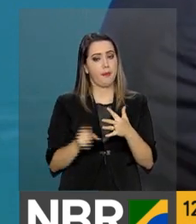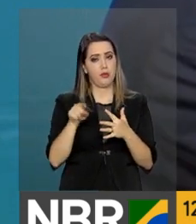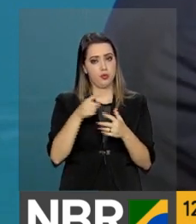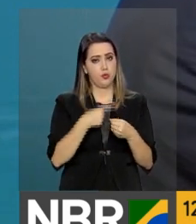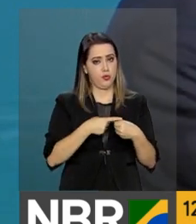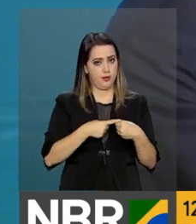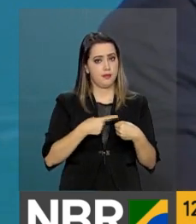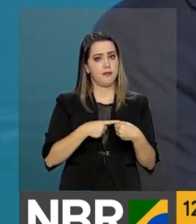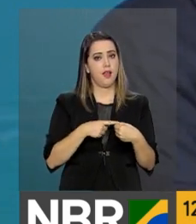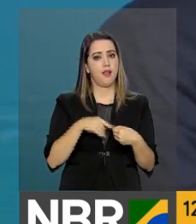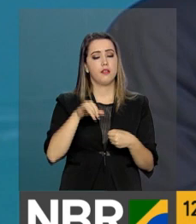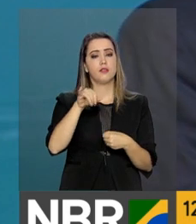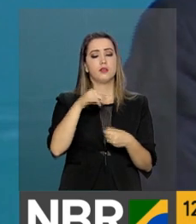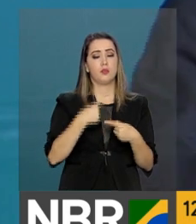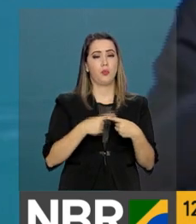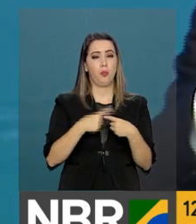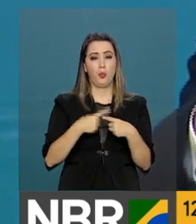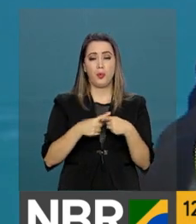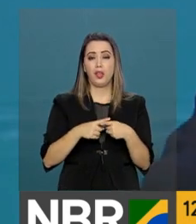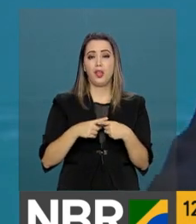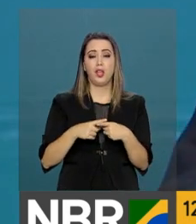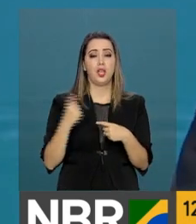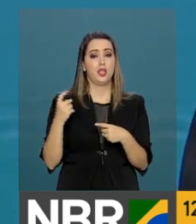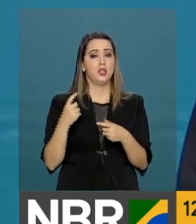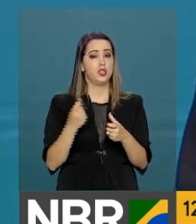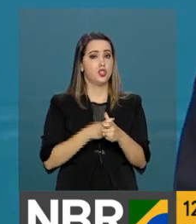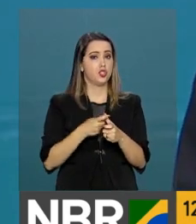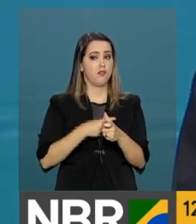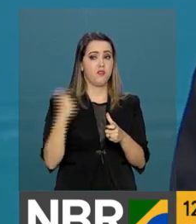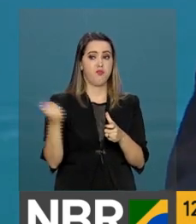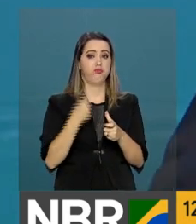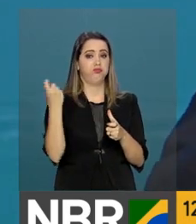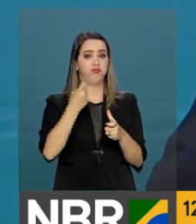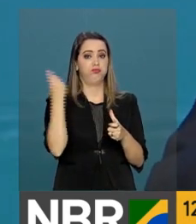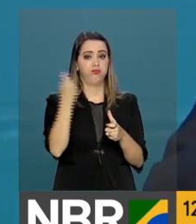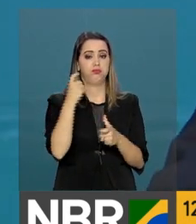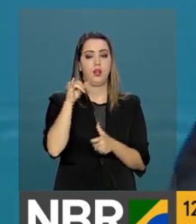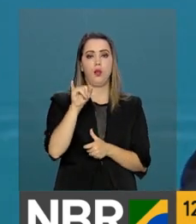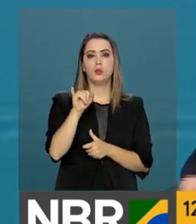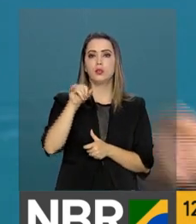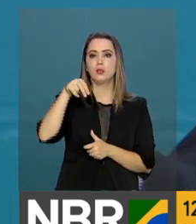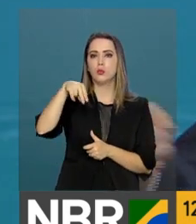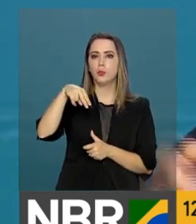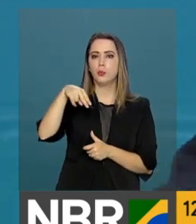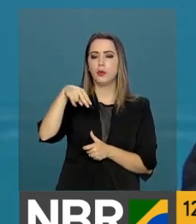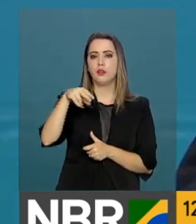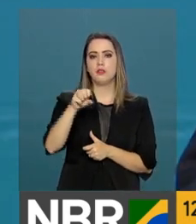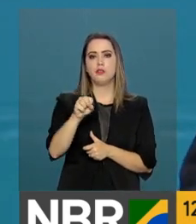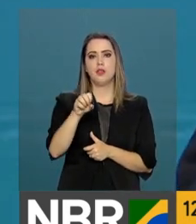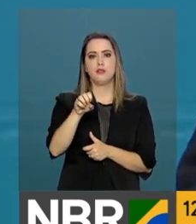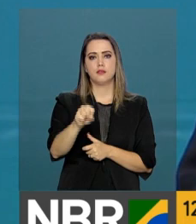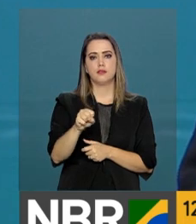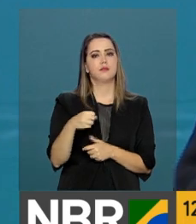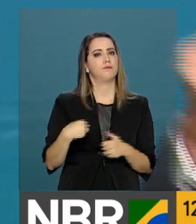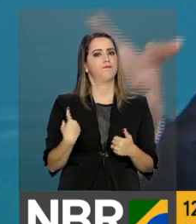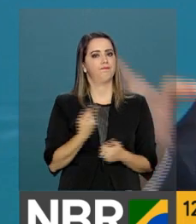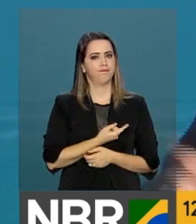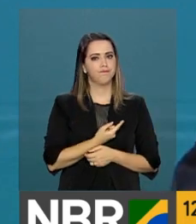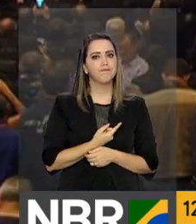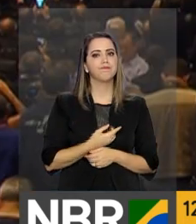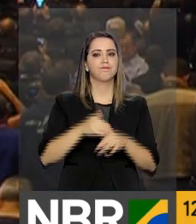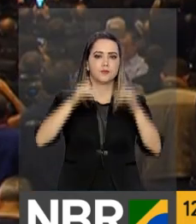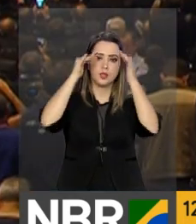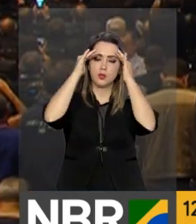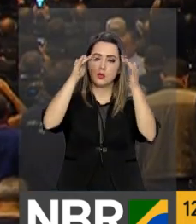não é? Os municípios todos inadimplentes em função da Previdência Social e nós, pautados pelo princípio